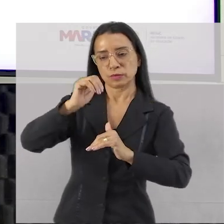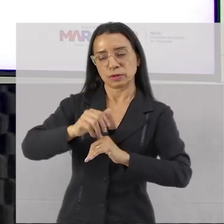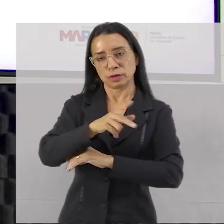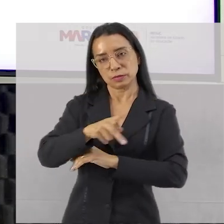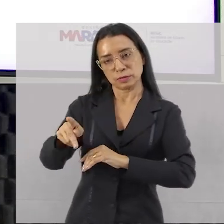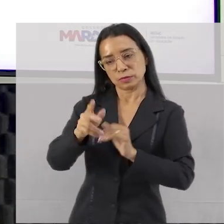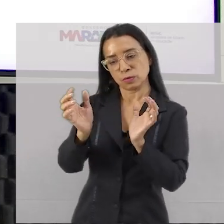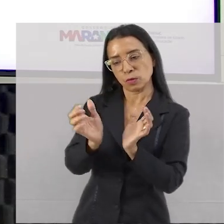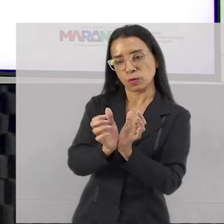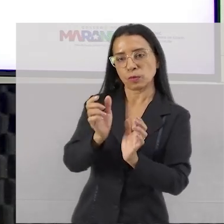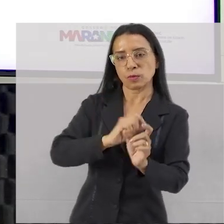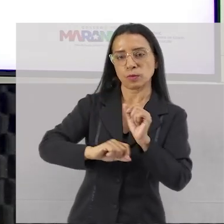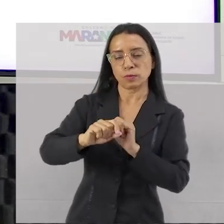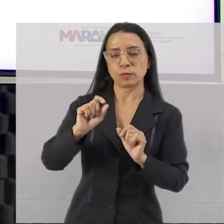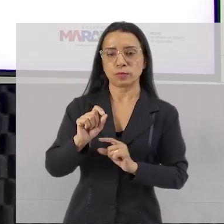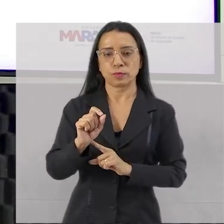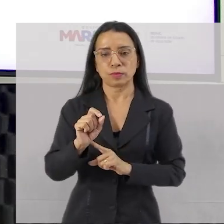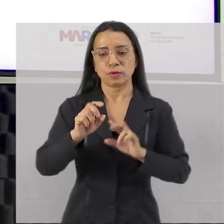com uma equipe